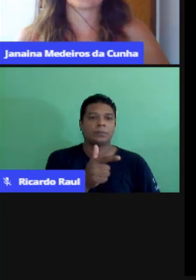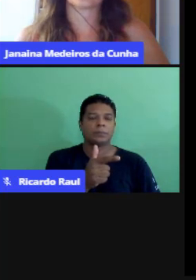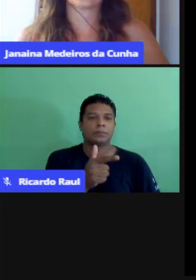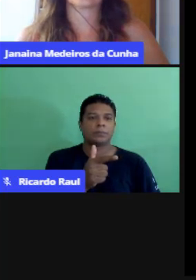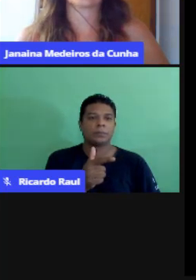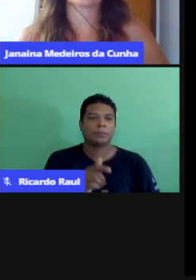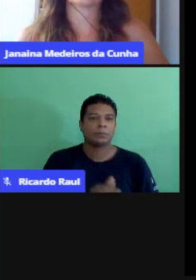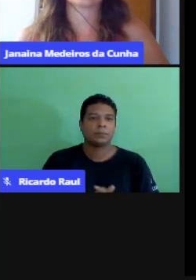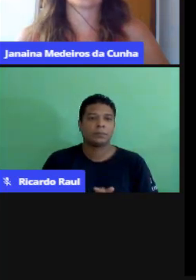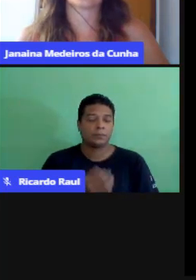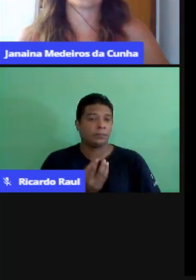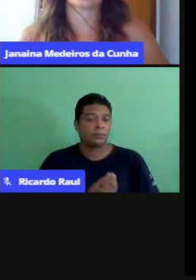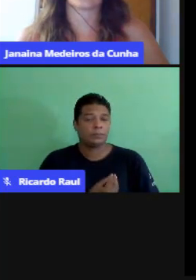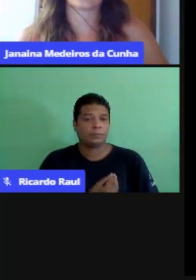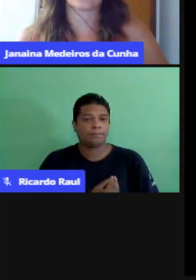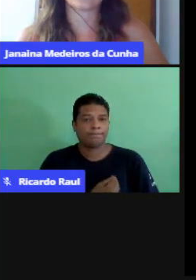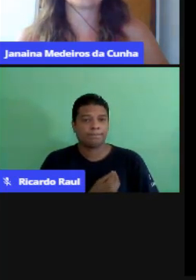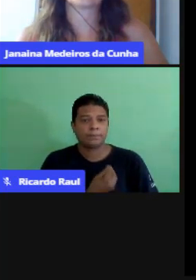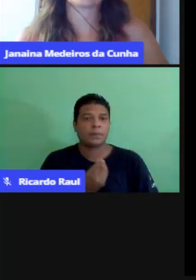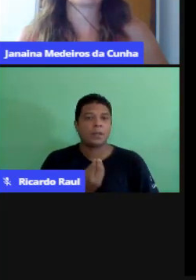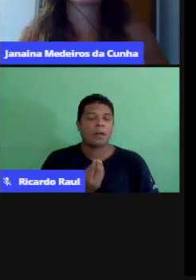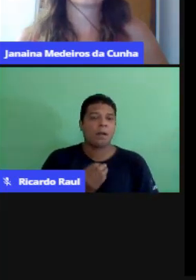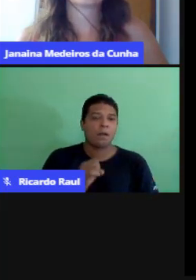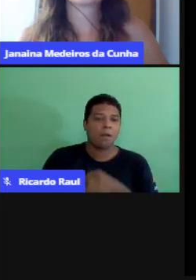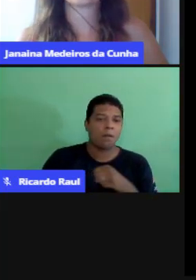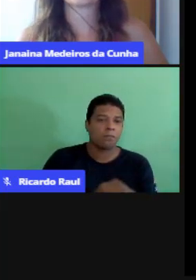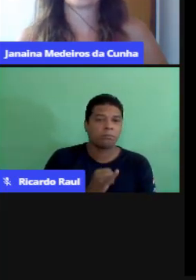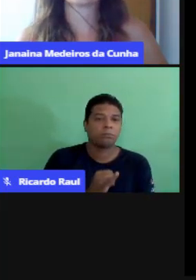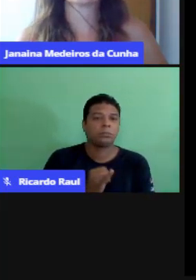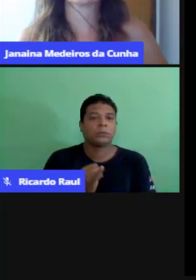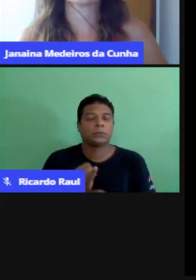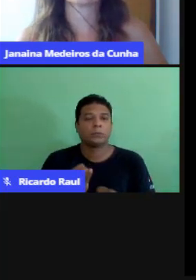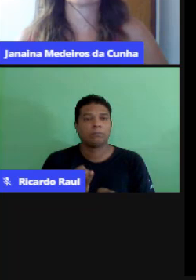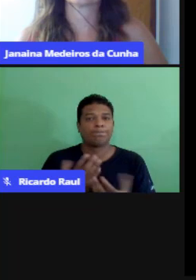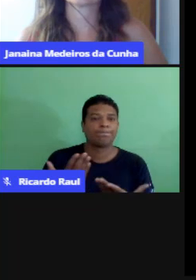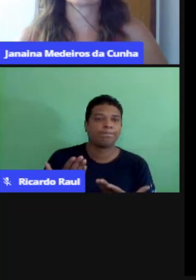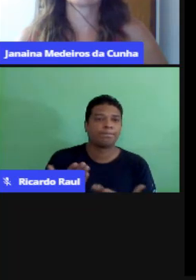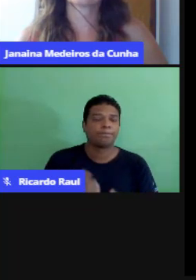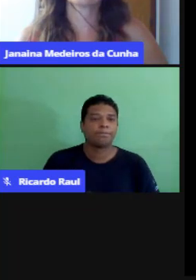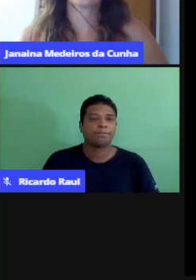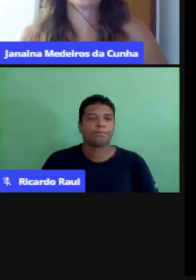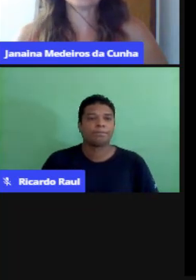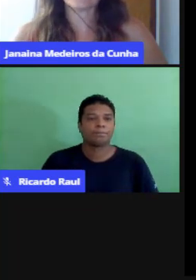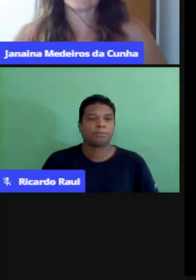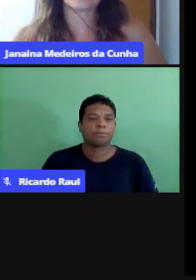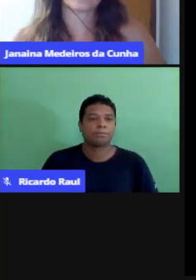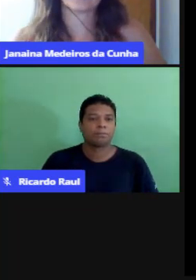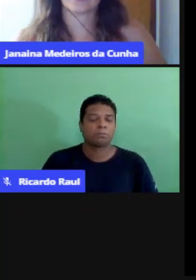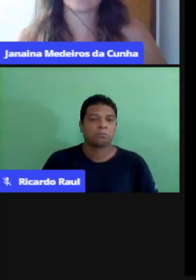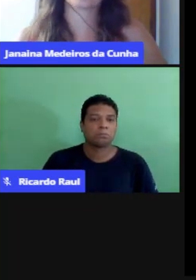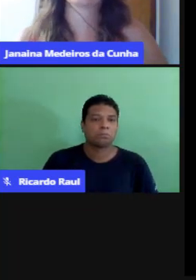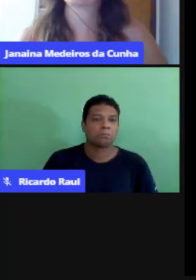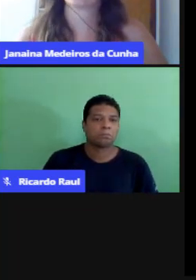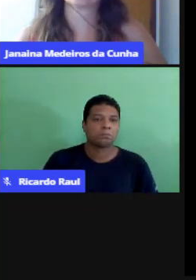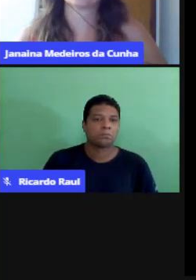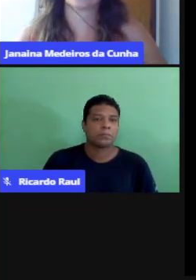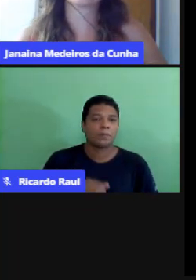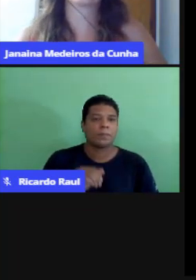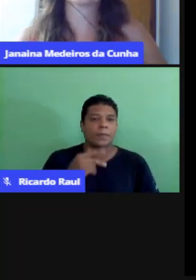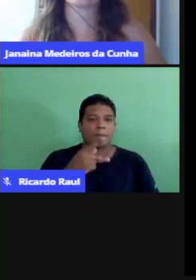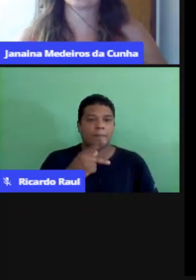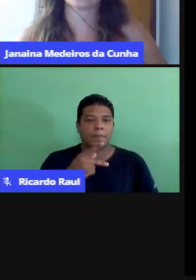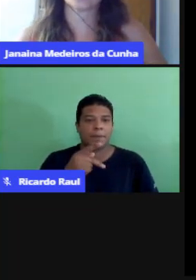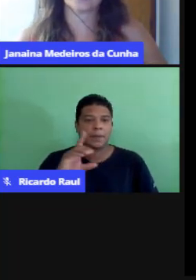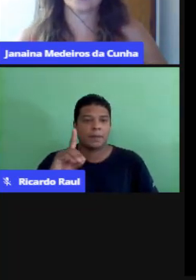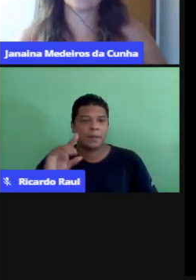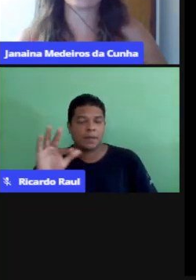esse momento online, então vamos mandar um PDF, né, pelo